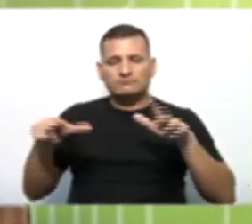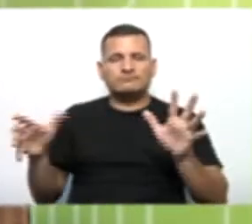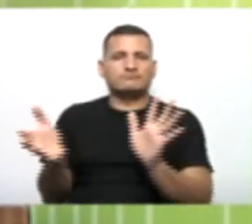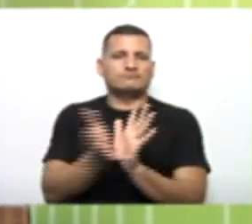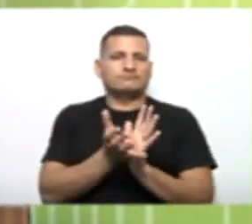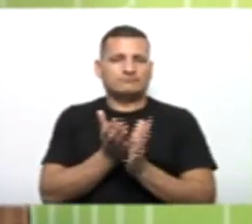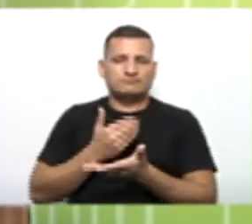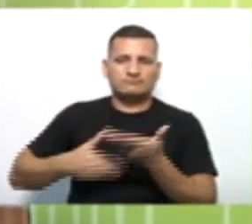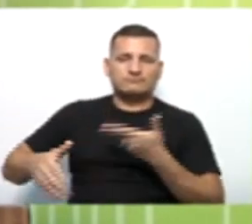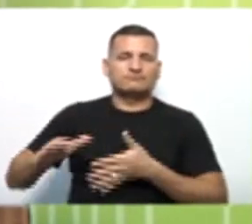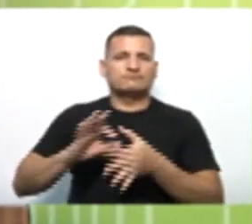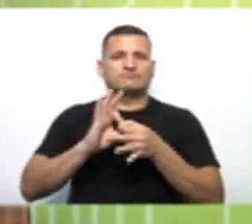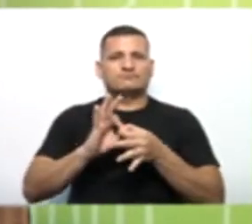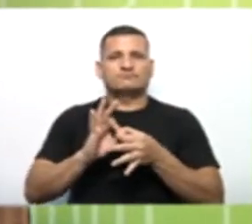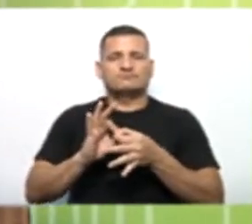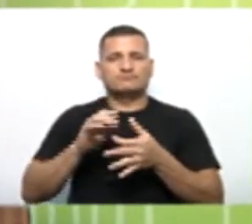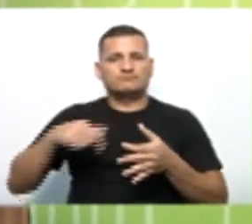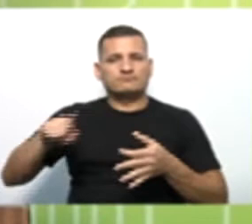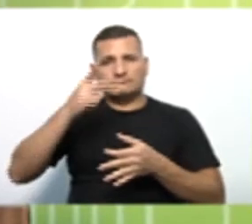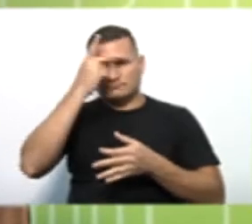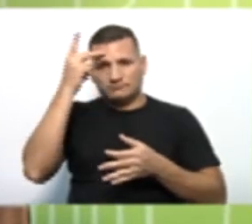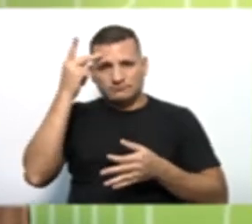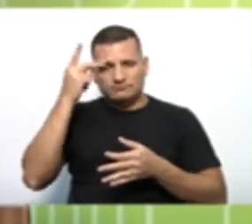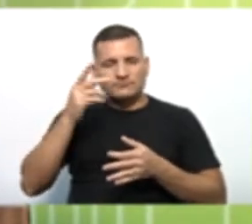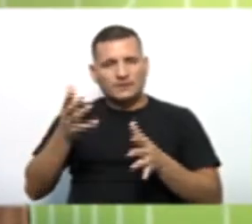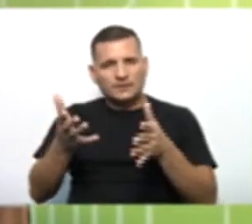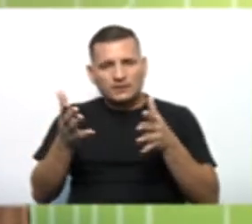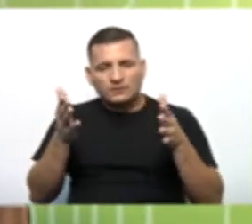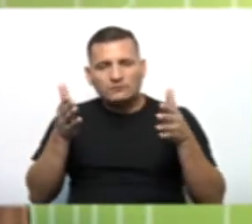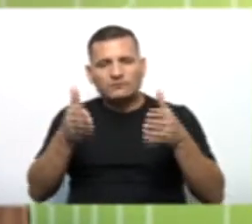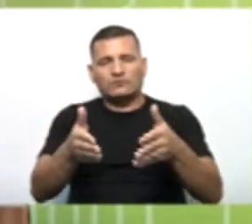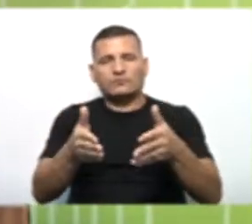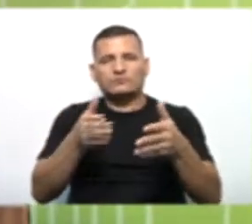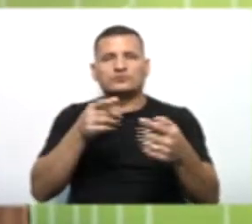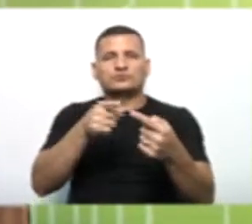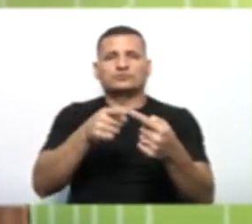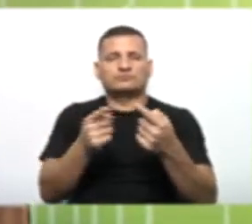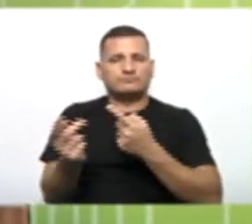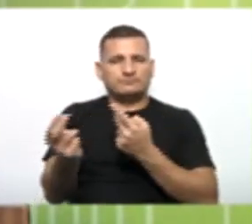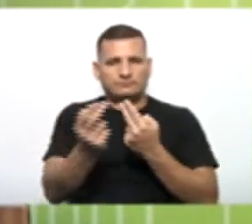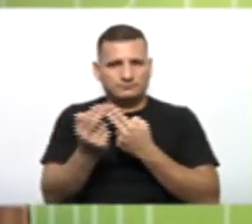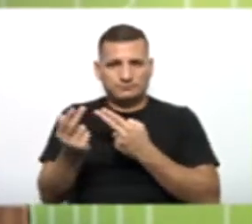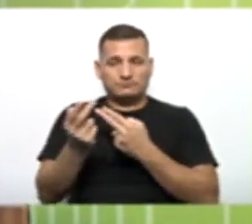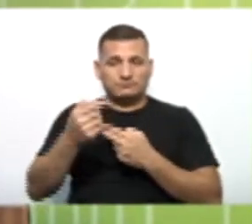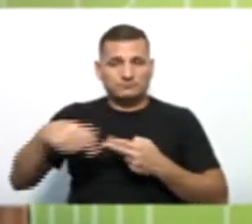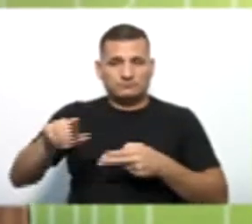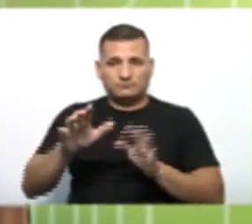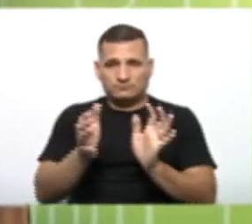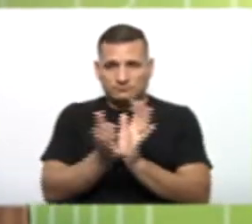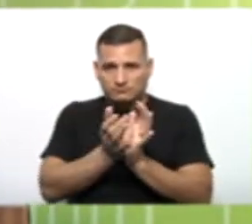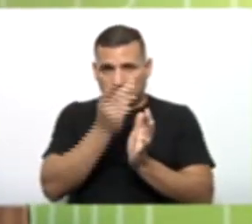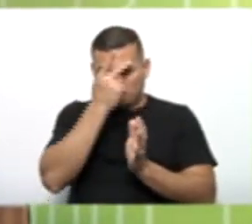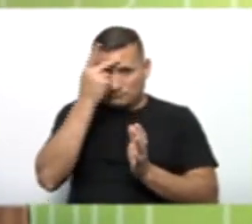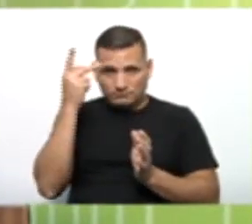né com um grupo de pessoas buscam atingir objetivos em comum com desse grupo de pessoas buscam